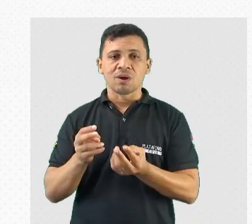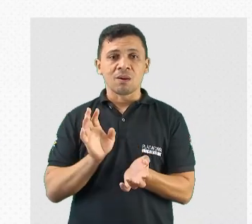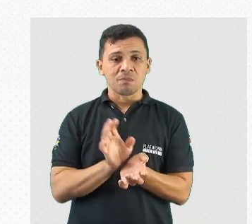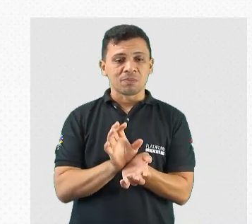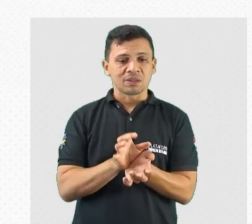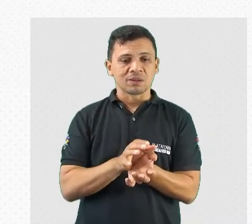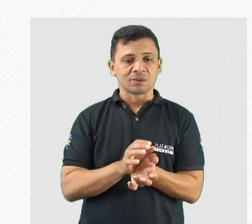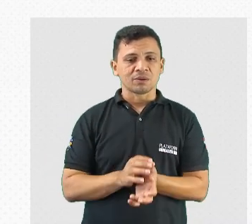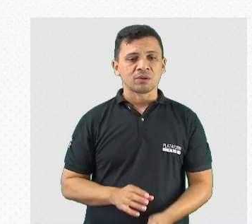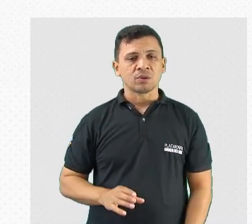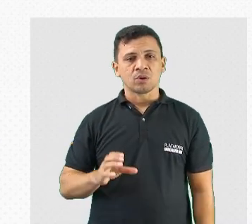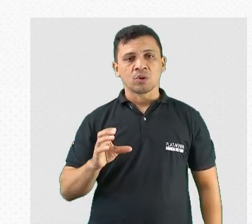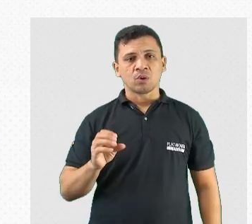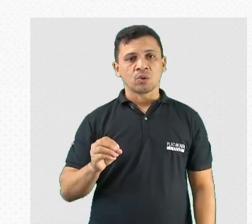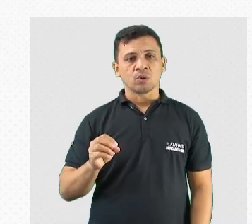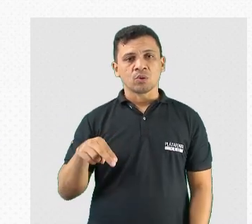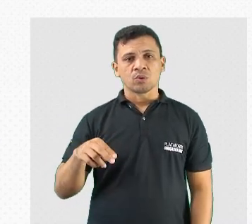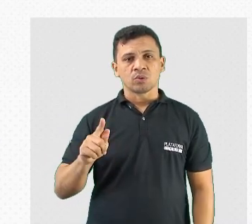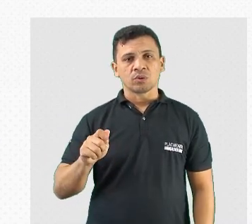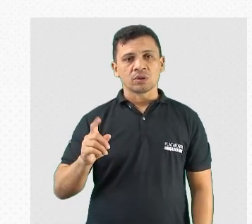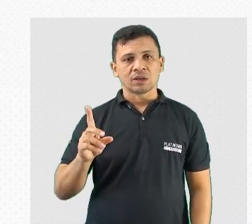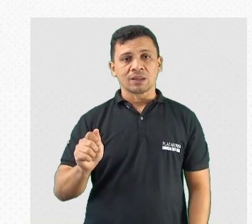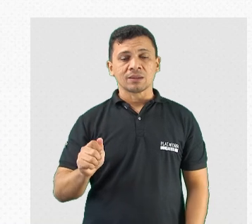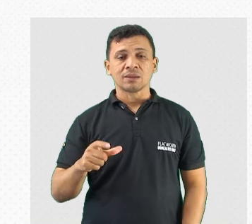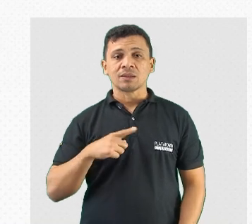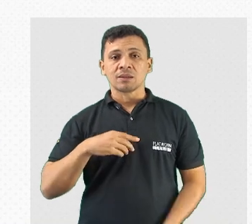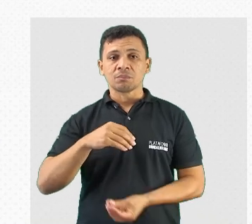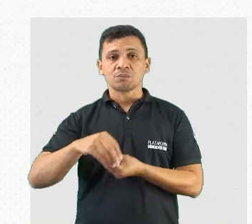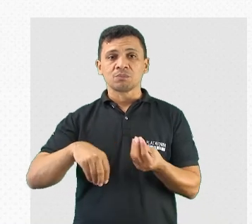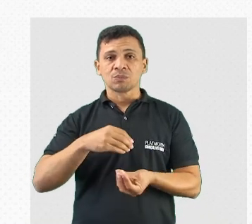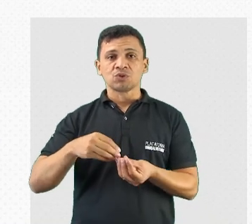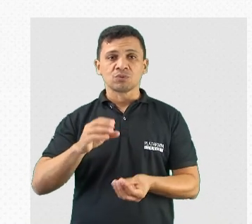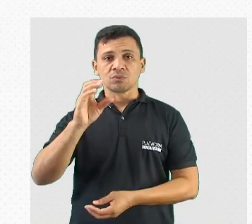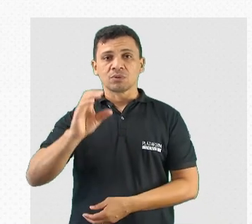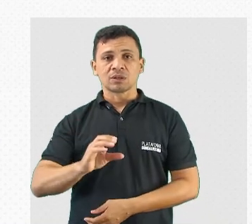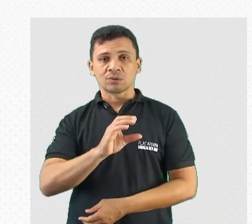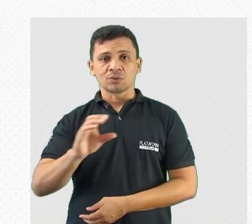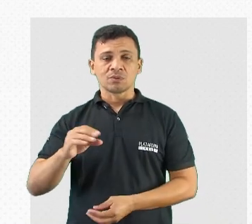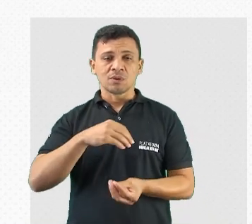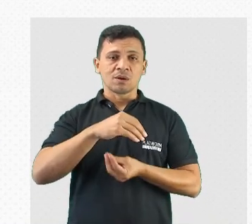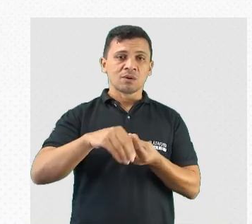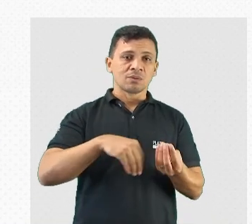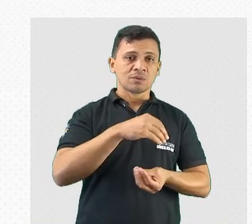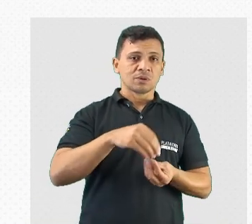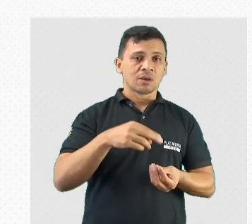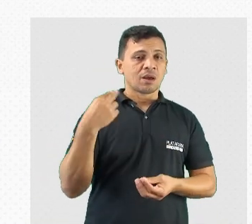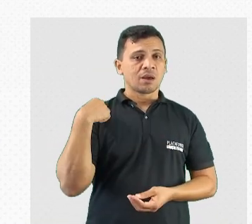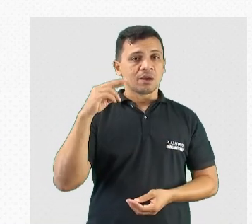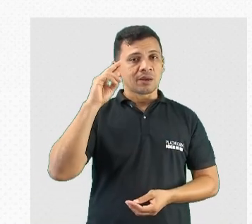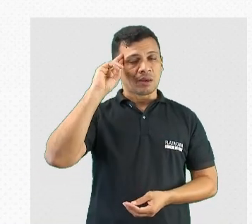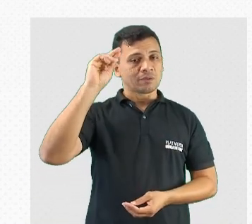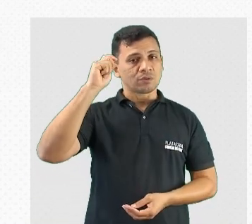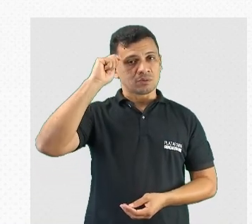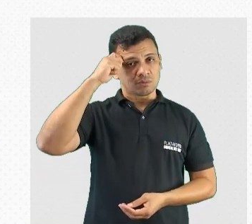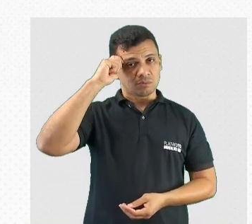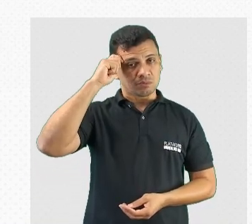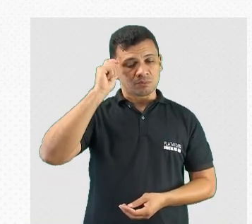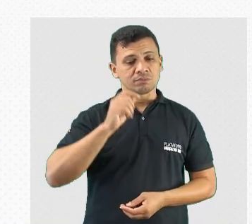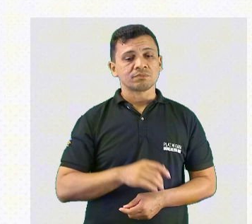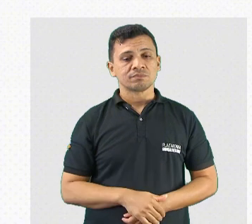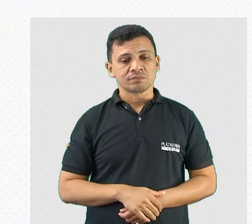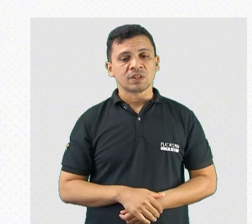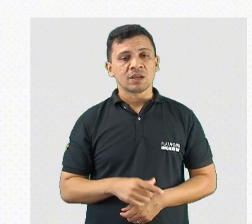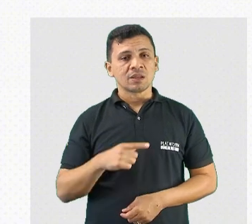A congada, que há um sincretismo entre o cristianismo, o catolicismo e as religiões de matriz africana, né,